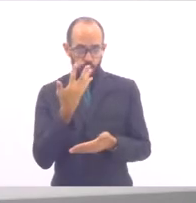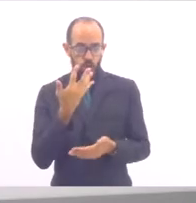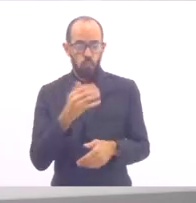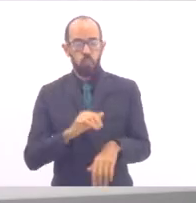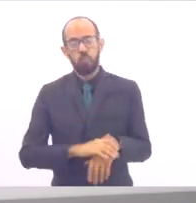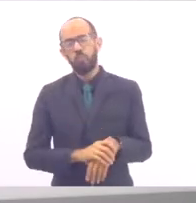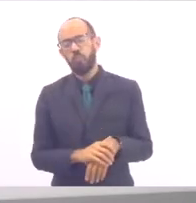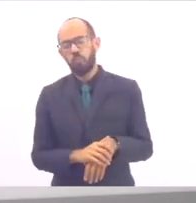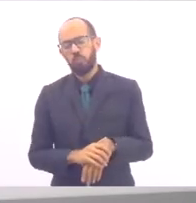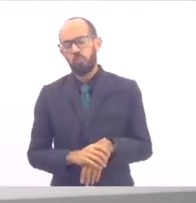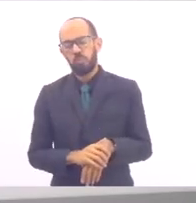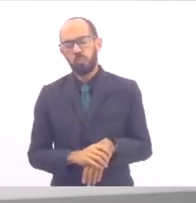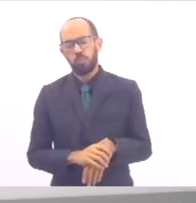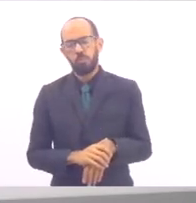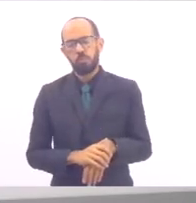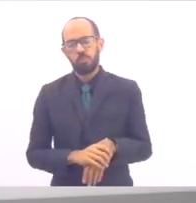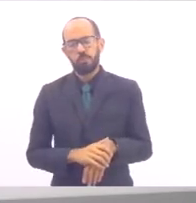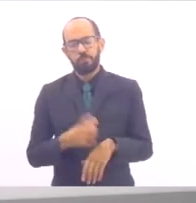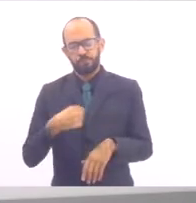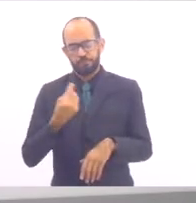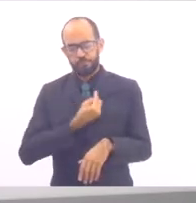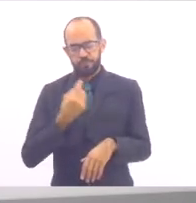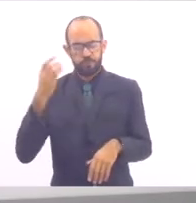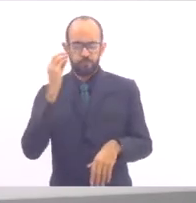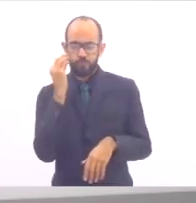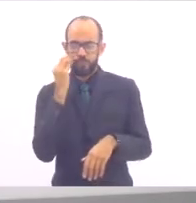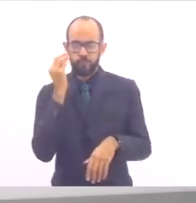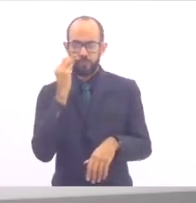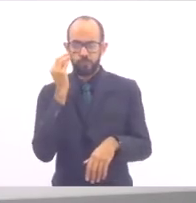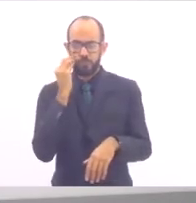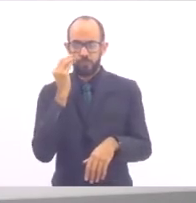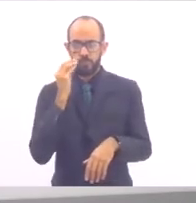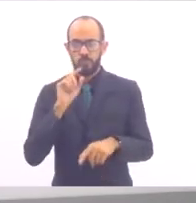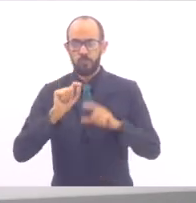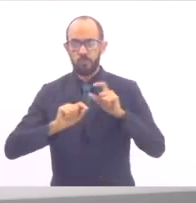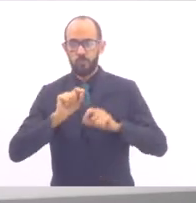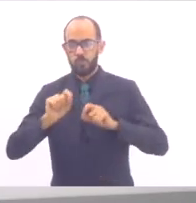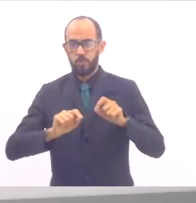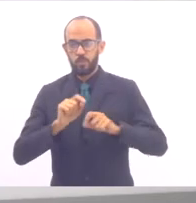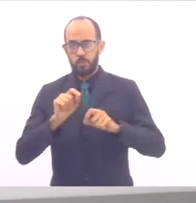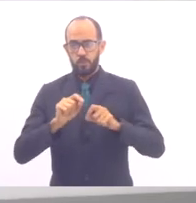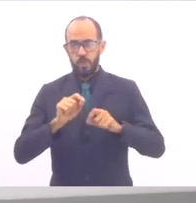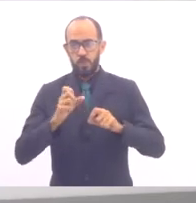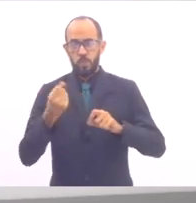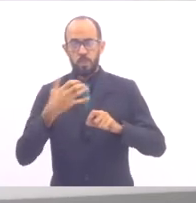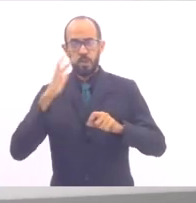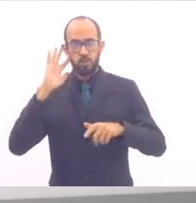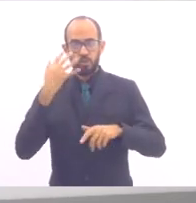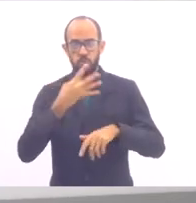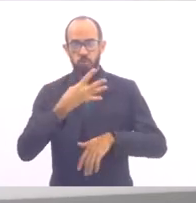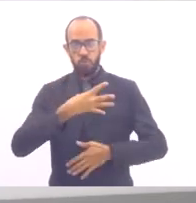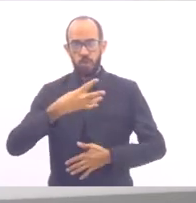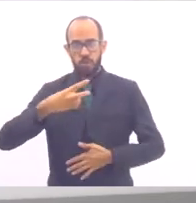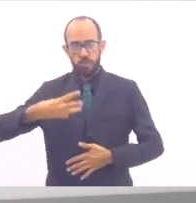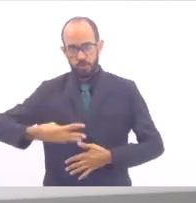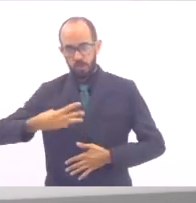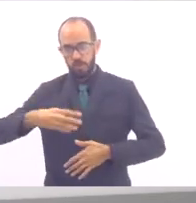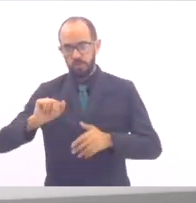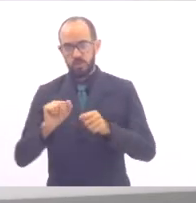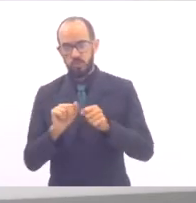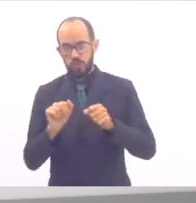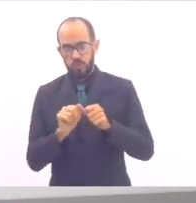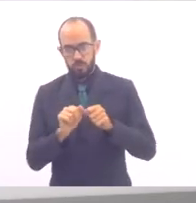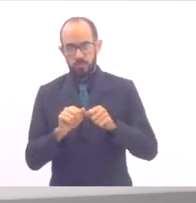eu tenho a dizer é o seguinte: nós tentamos, a partir do momento que a resolução 43 ela foi implementada, necessitava de